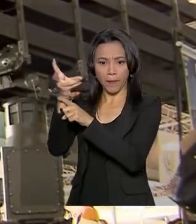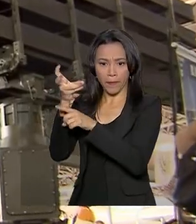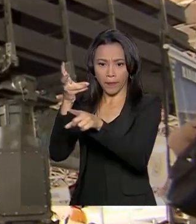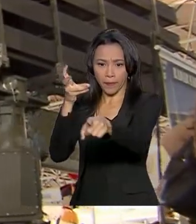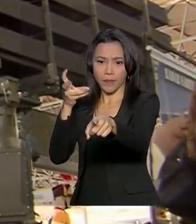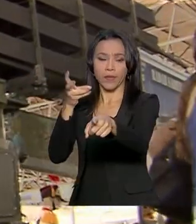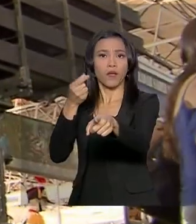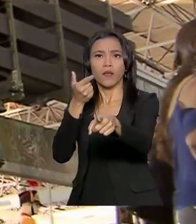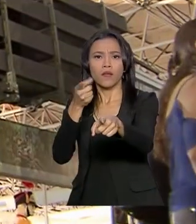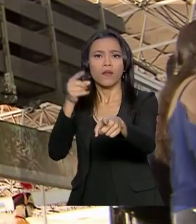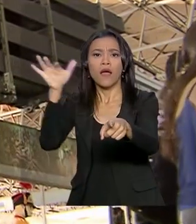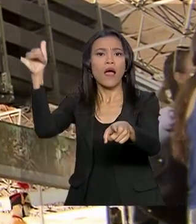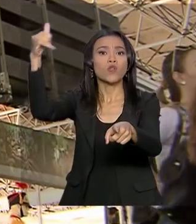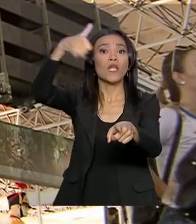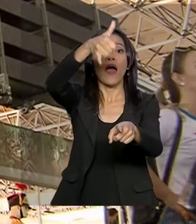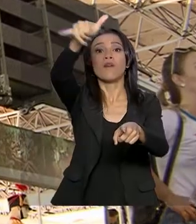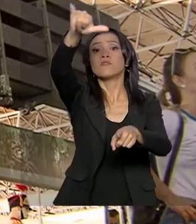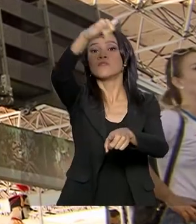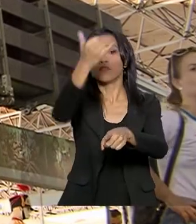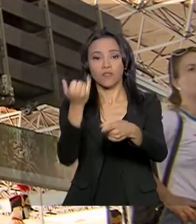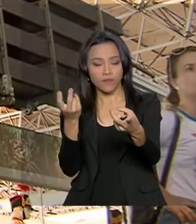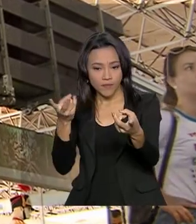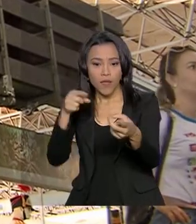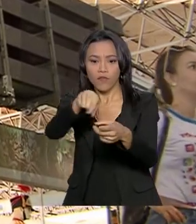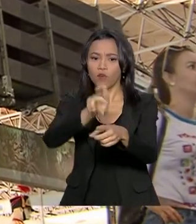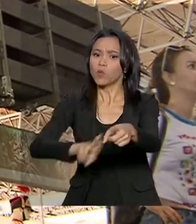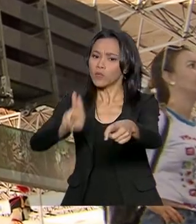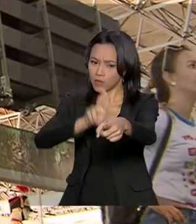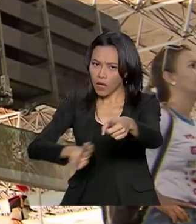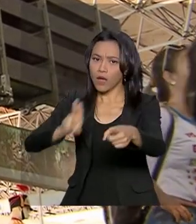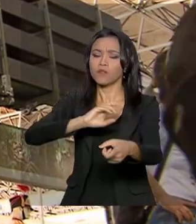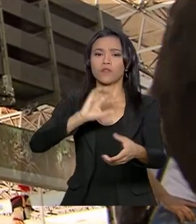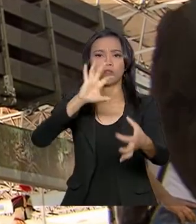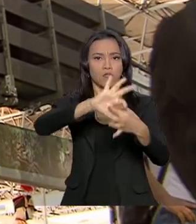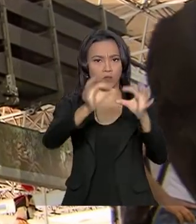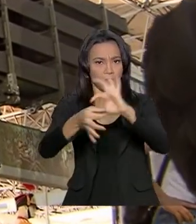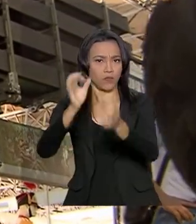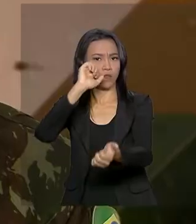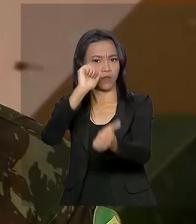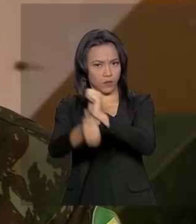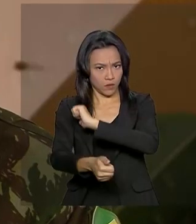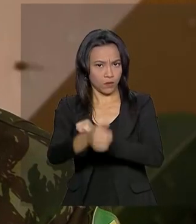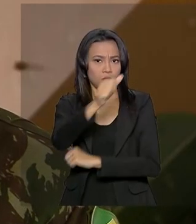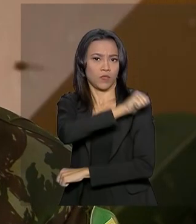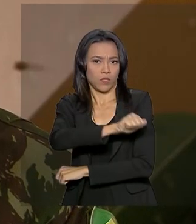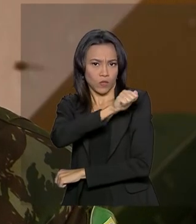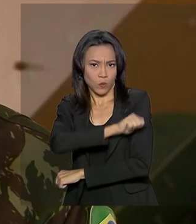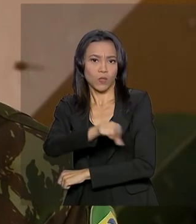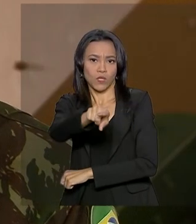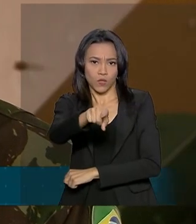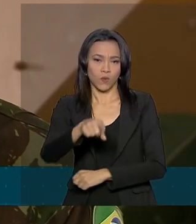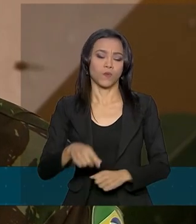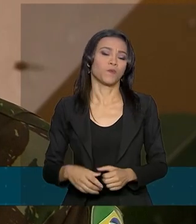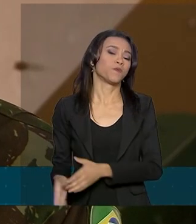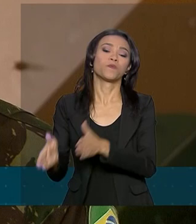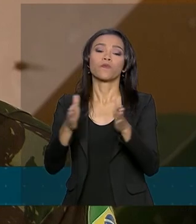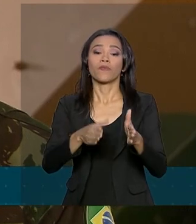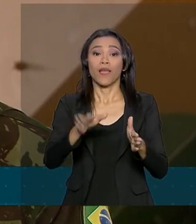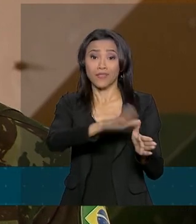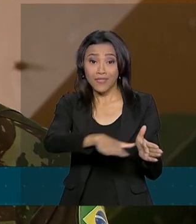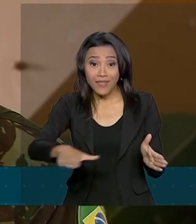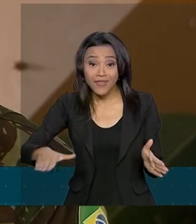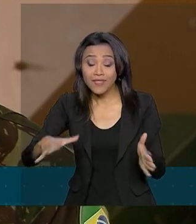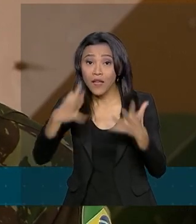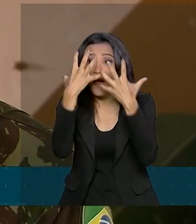grandes multidões usado nas olimpíadas do rio em 2016 as crianças são as que são mais atraídos